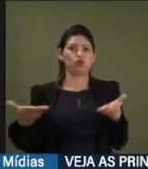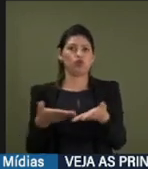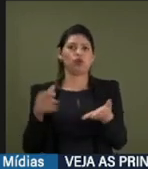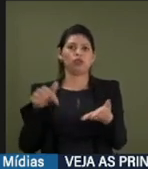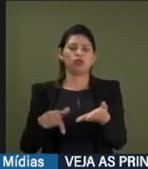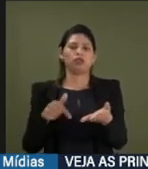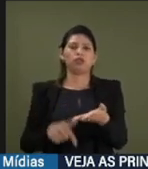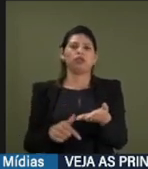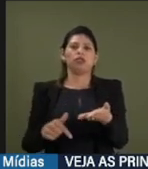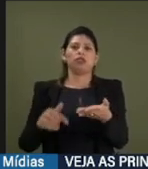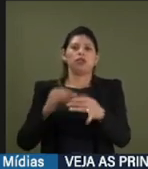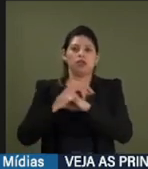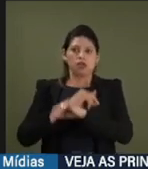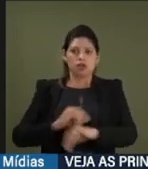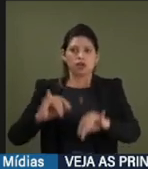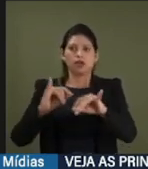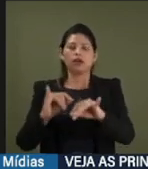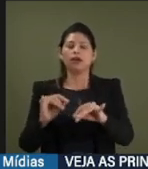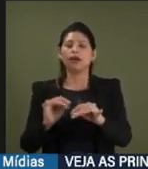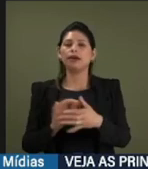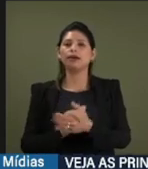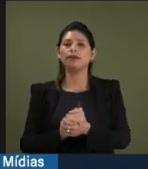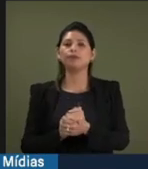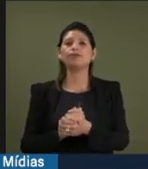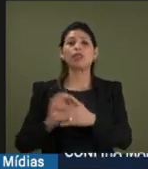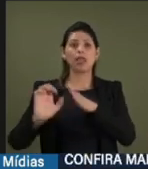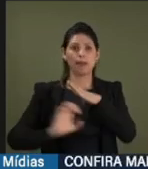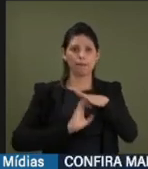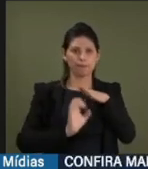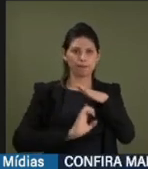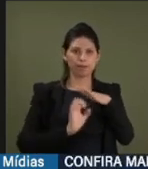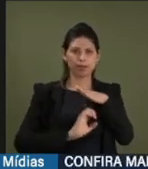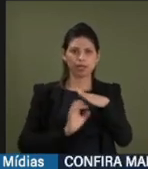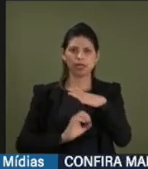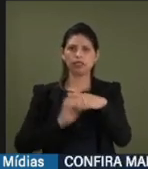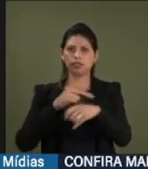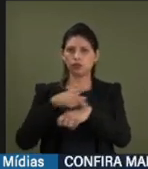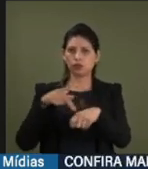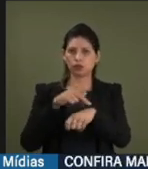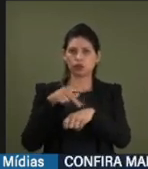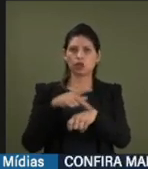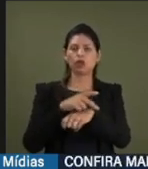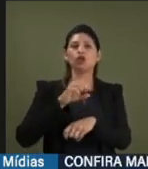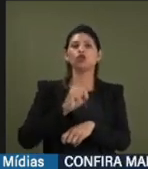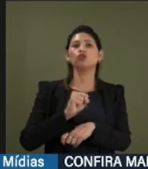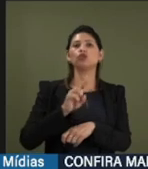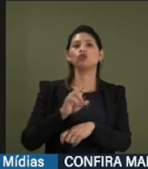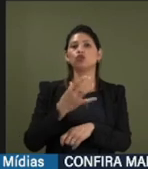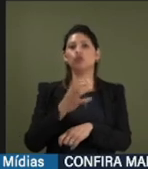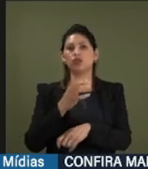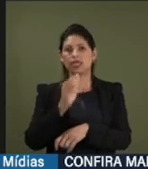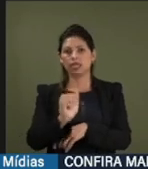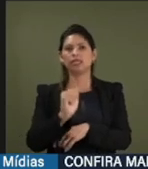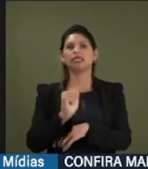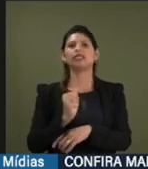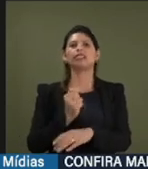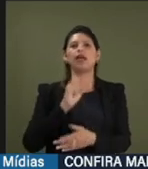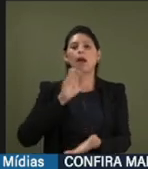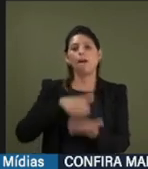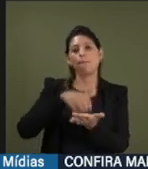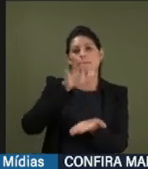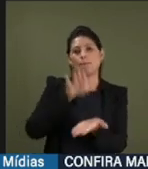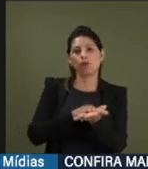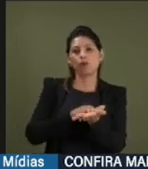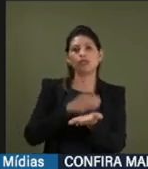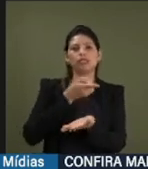como um todo. Grande empresa multinacional suíça é multada em 127 milhões de